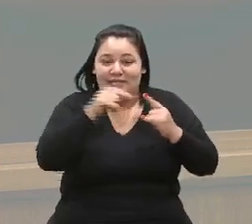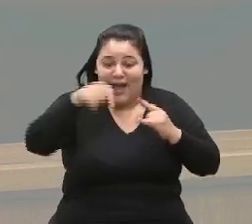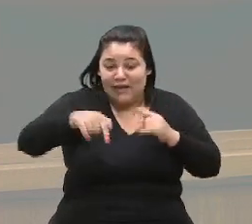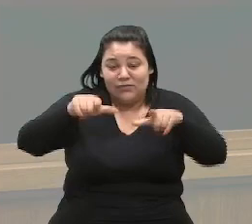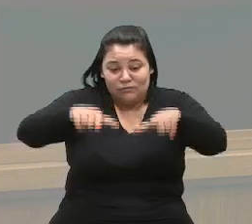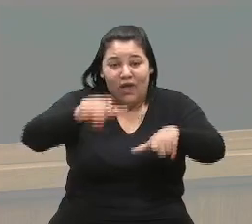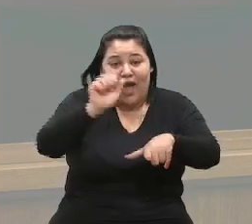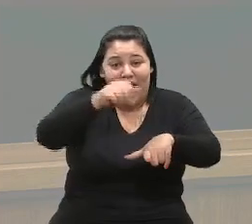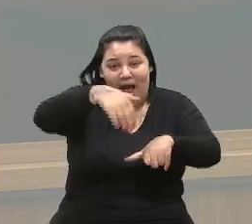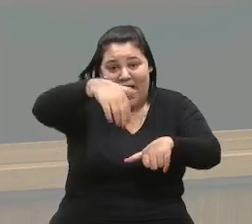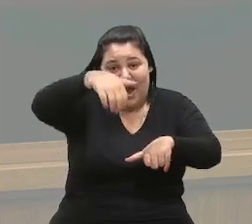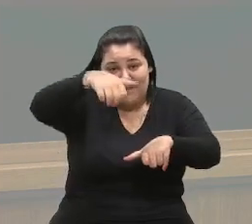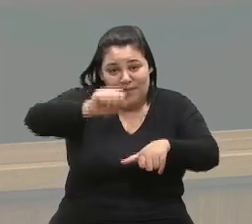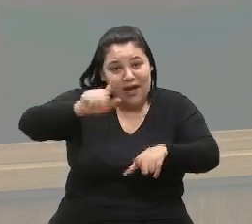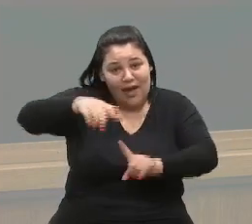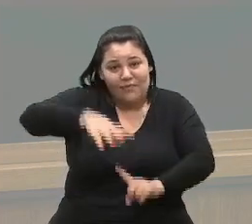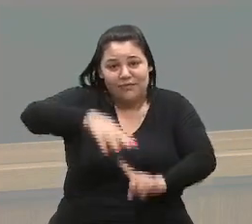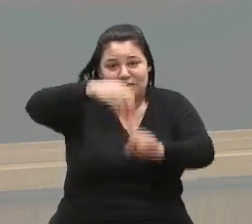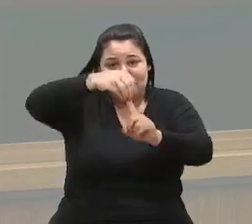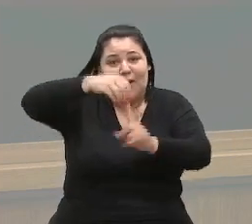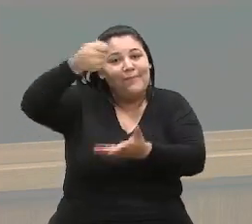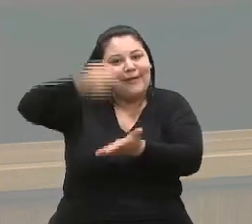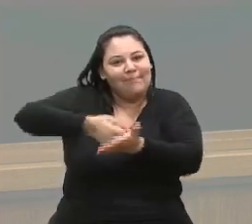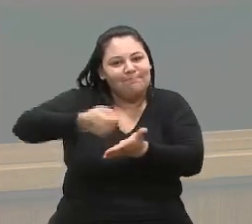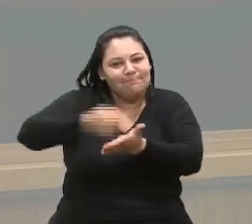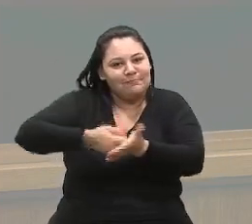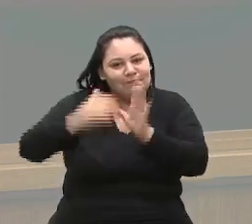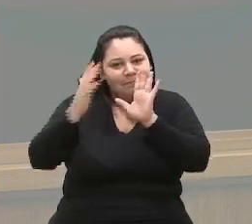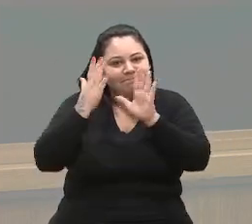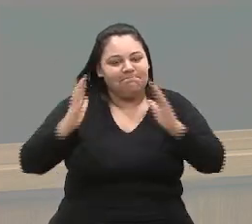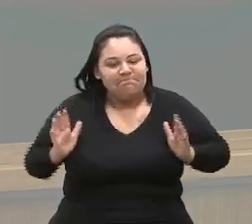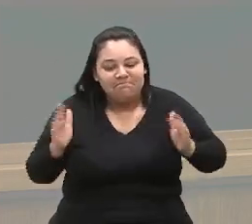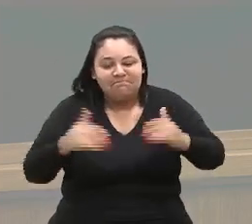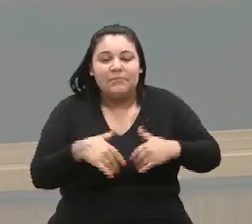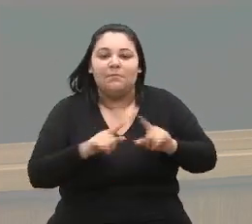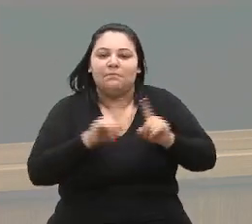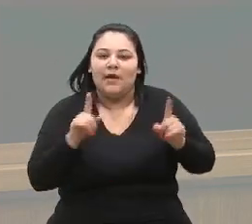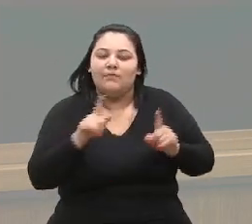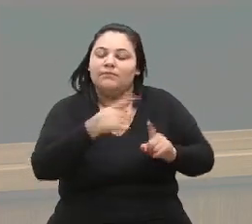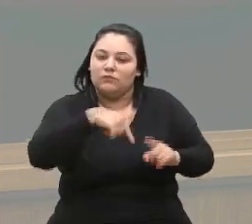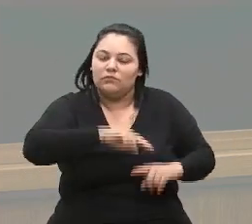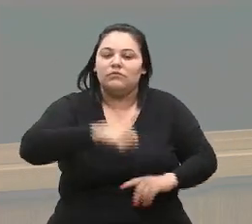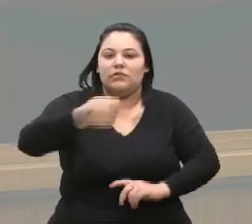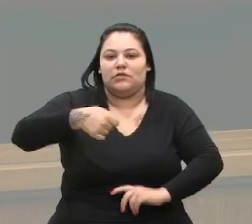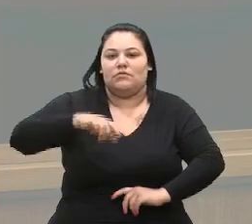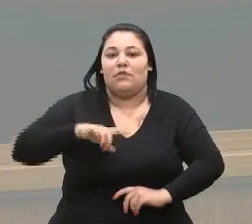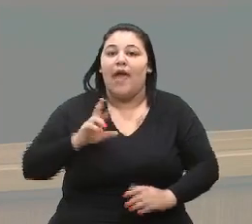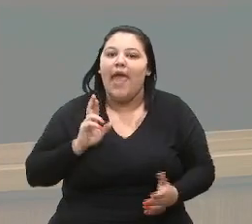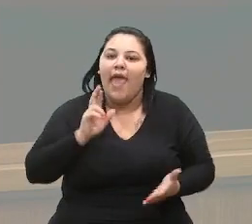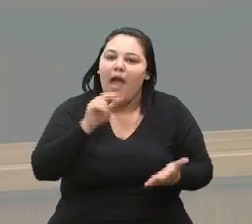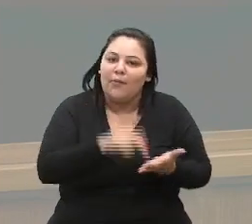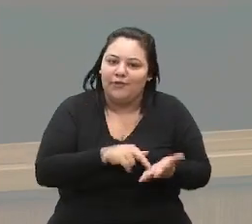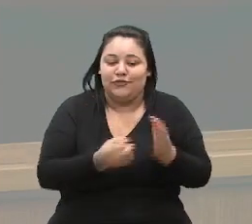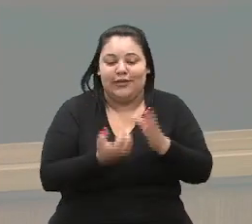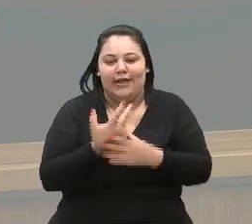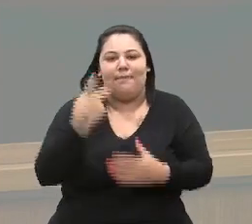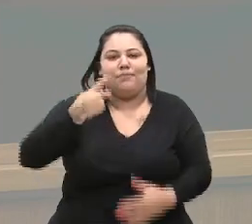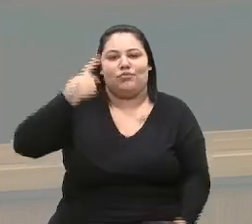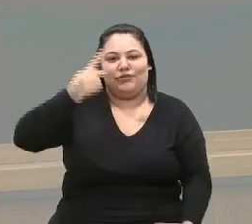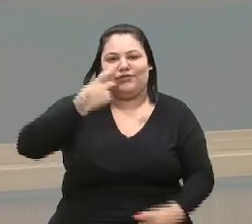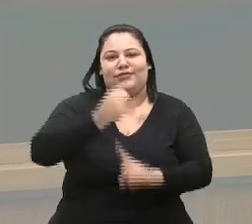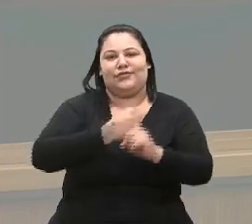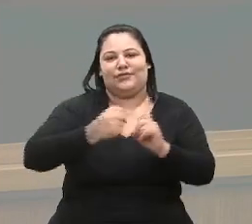que se sobressai na luta, mas a gente precisa realmente de políticas